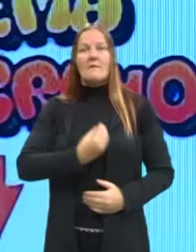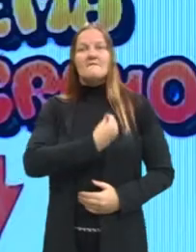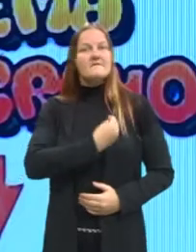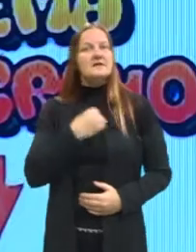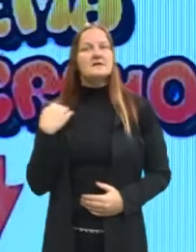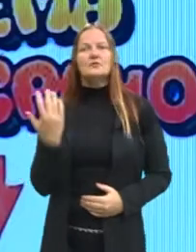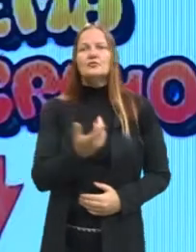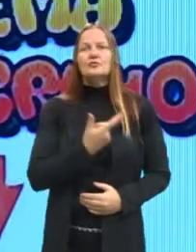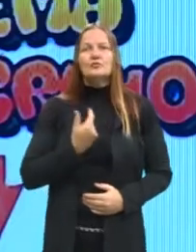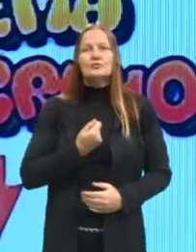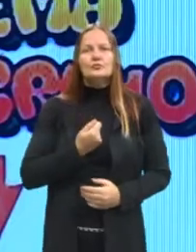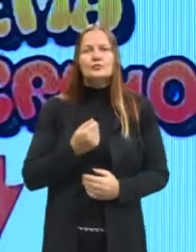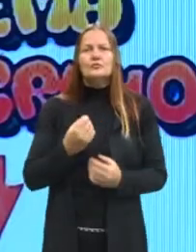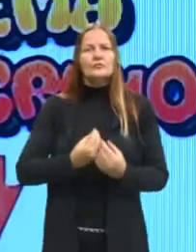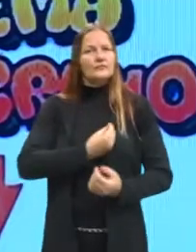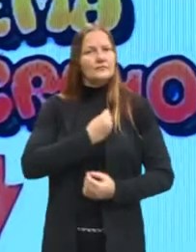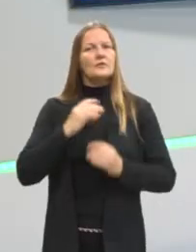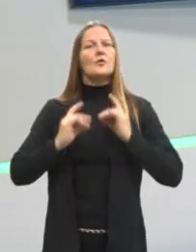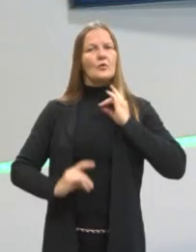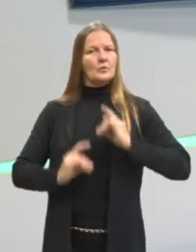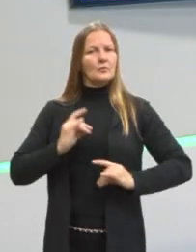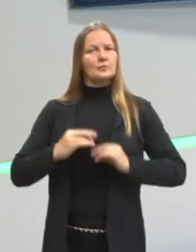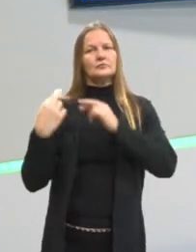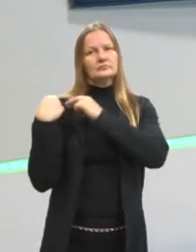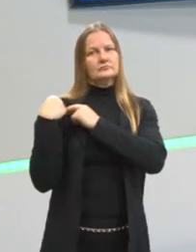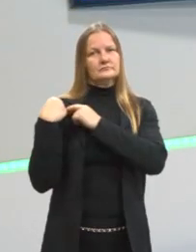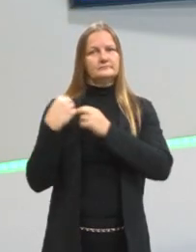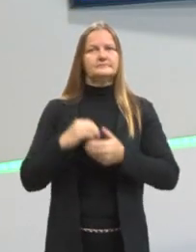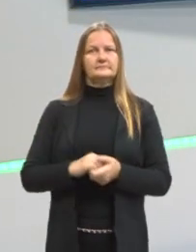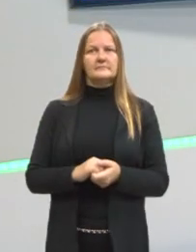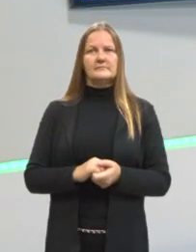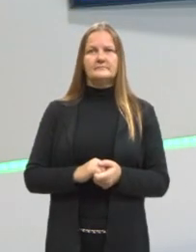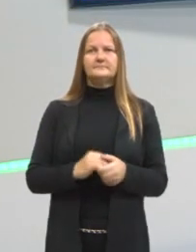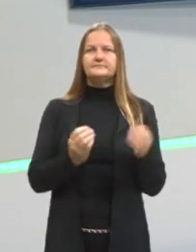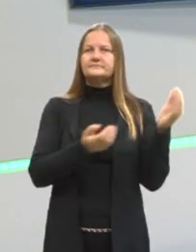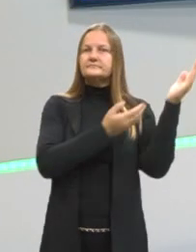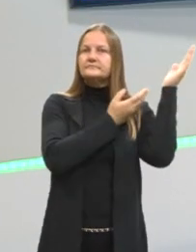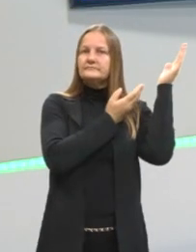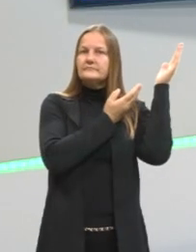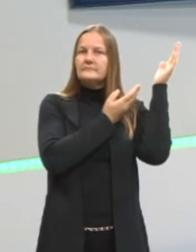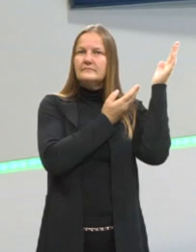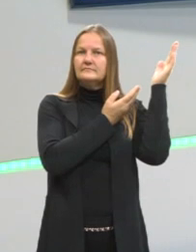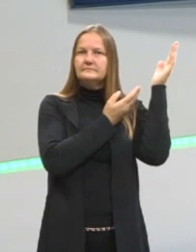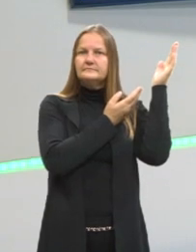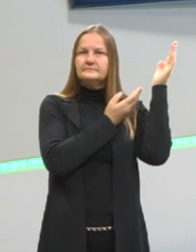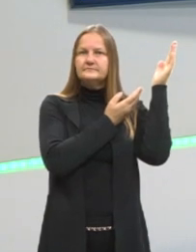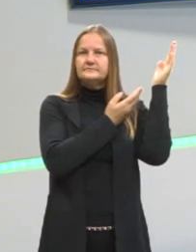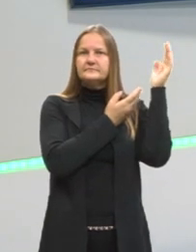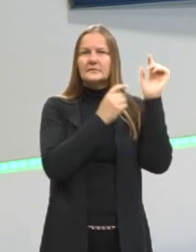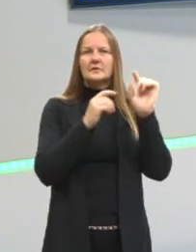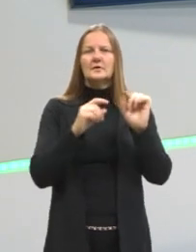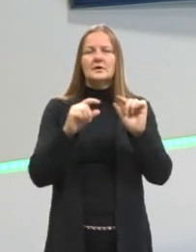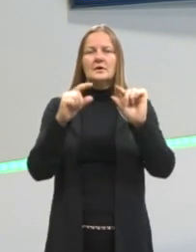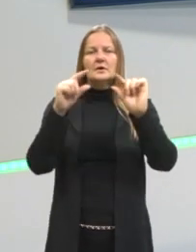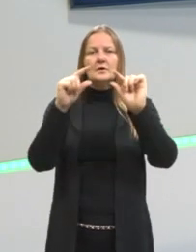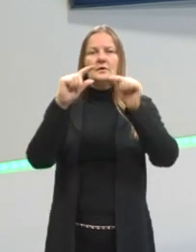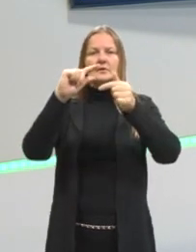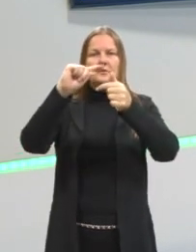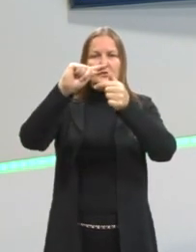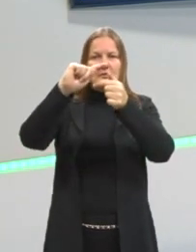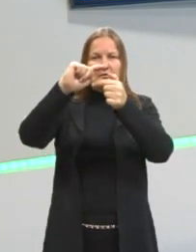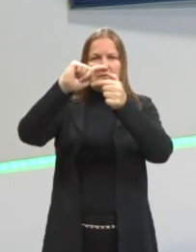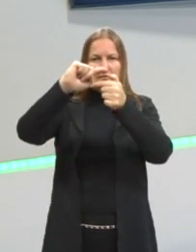vida tá gente então aqui é um exemplo essas essas partes esses quadradinhos e retângulos em